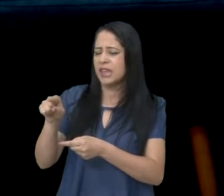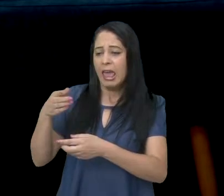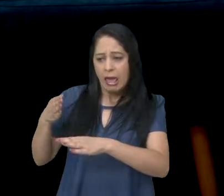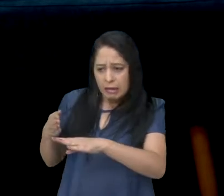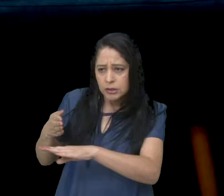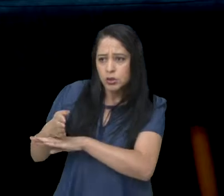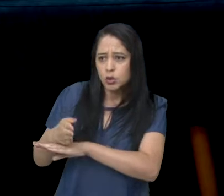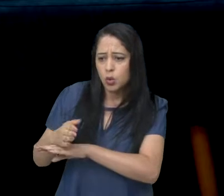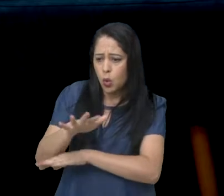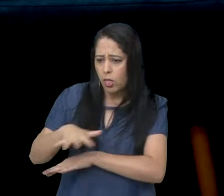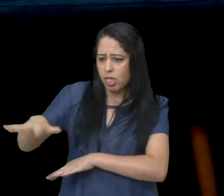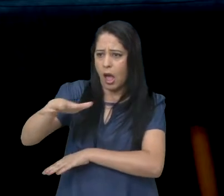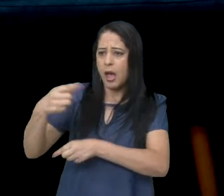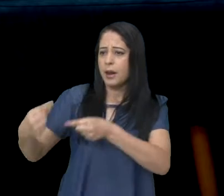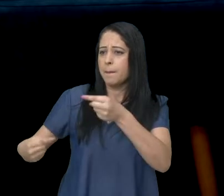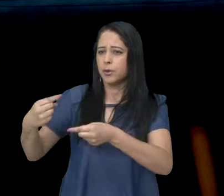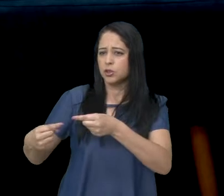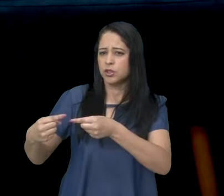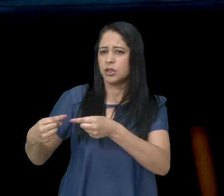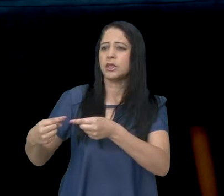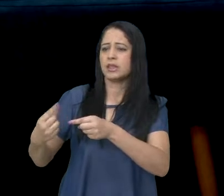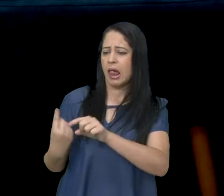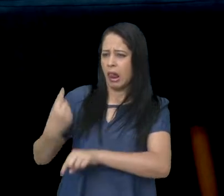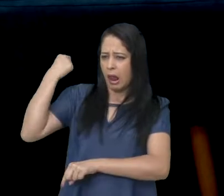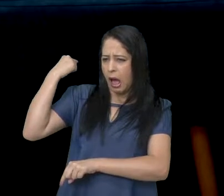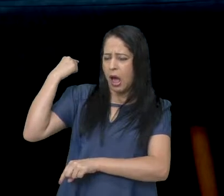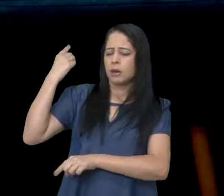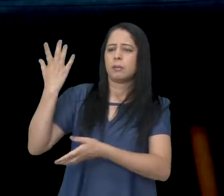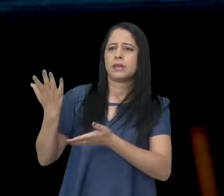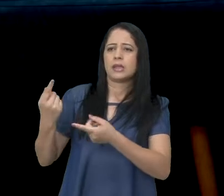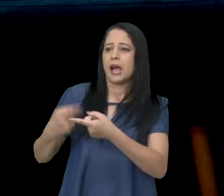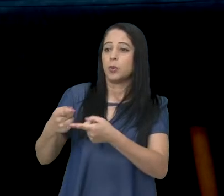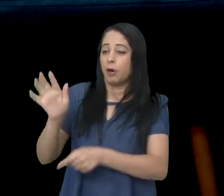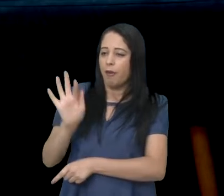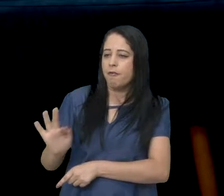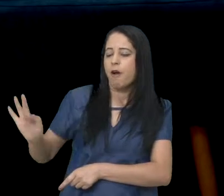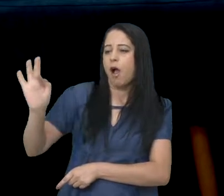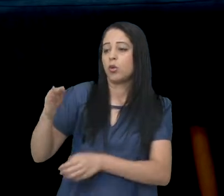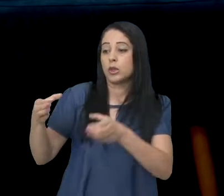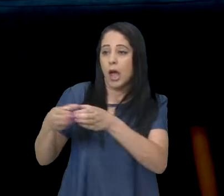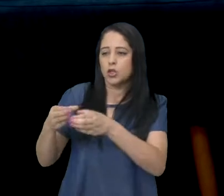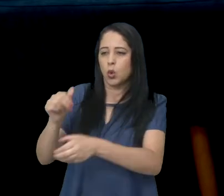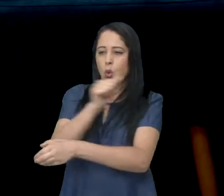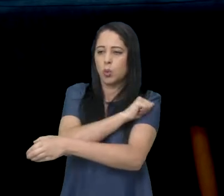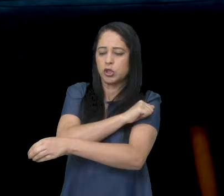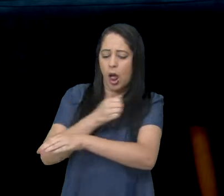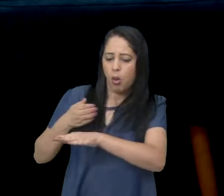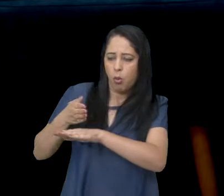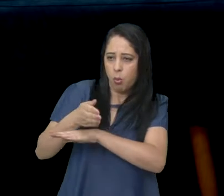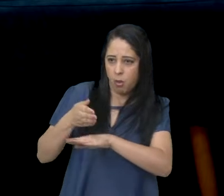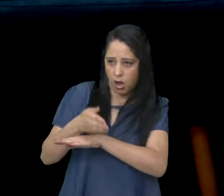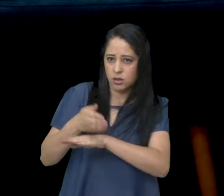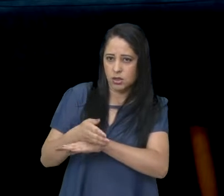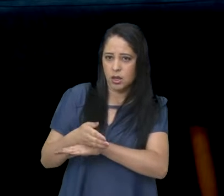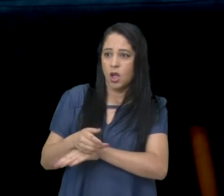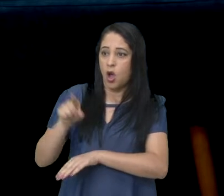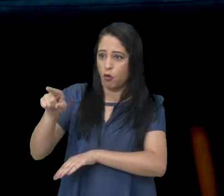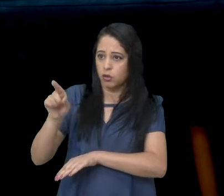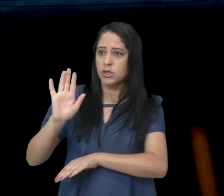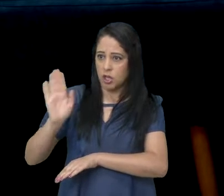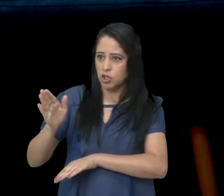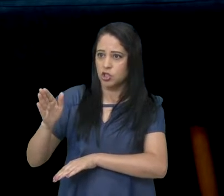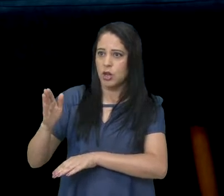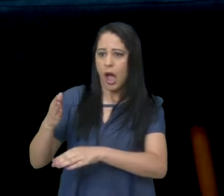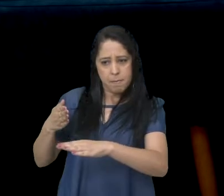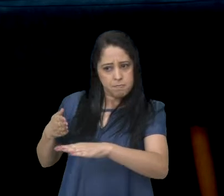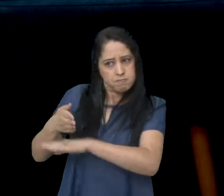na política na década com movimentos estudantis. Você participou, de um movimento de